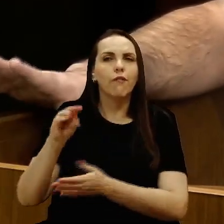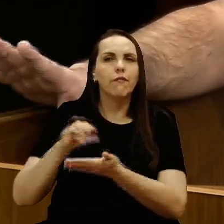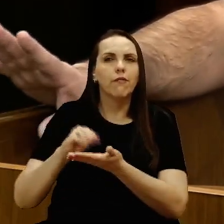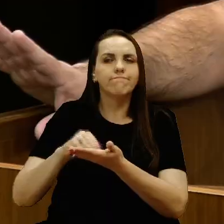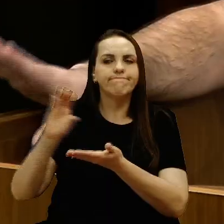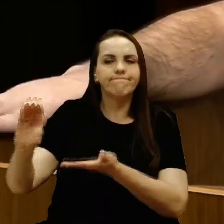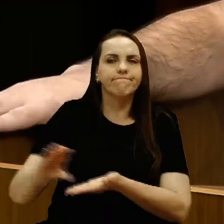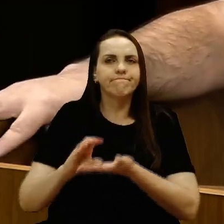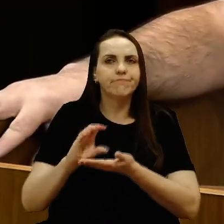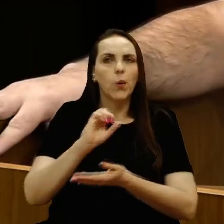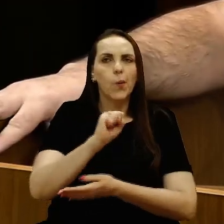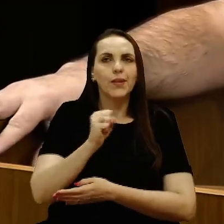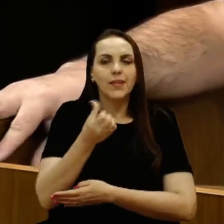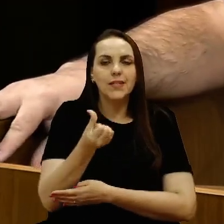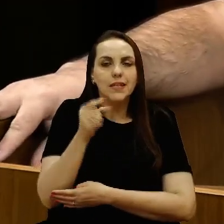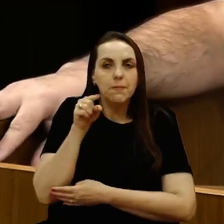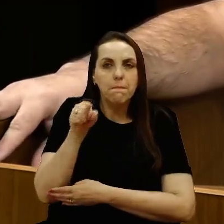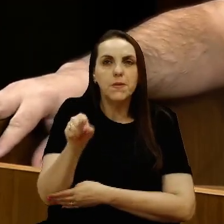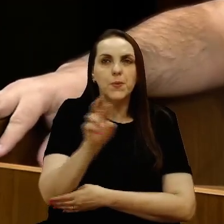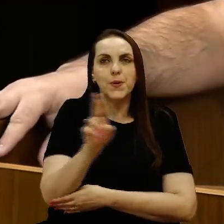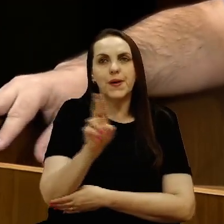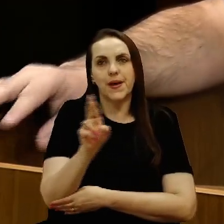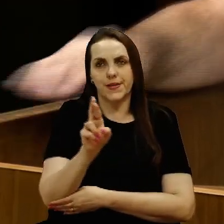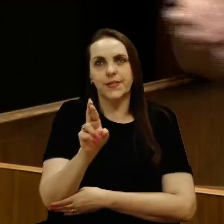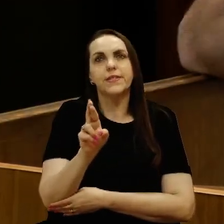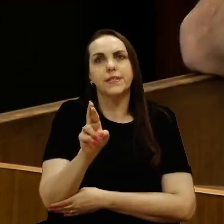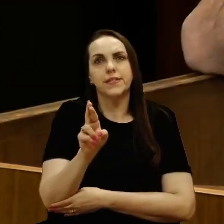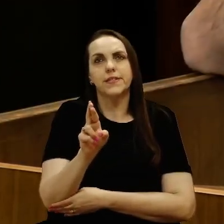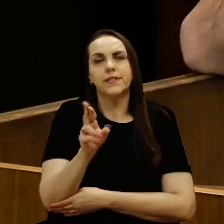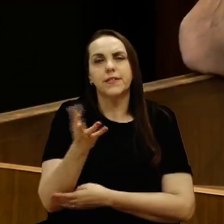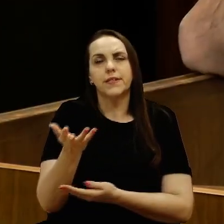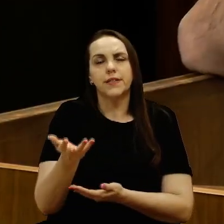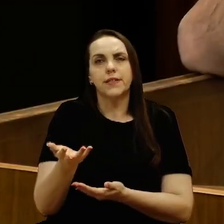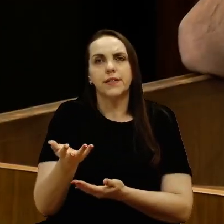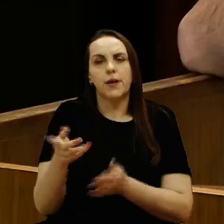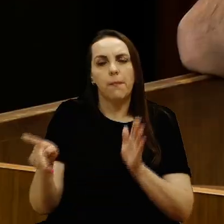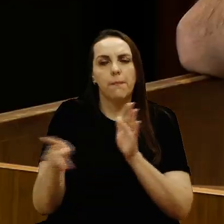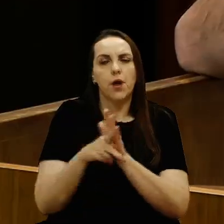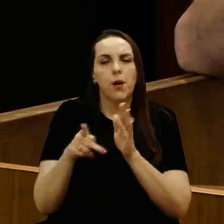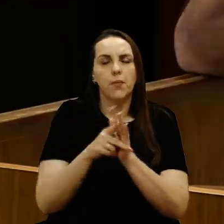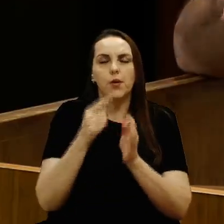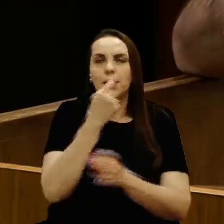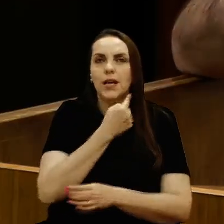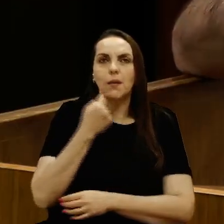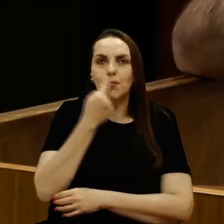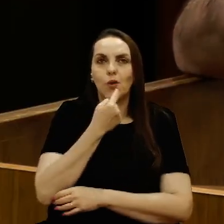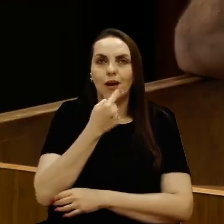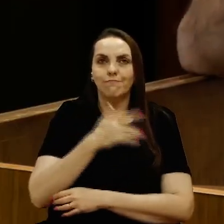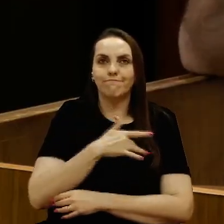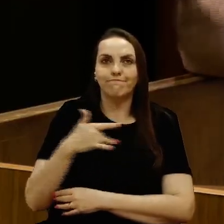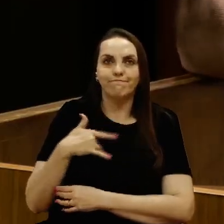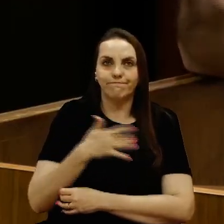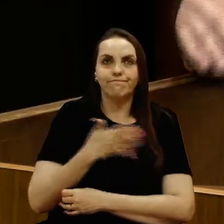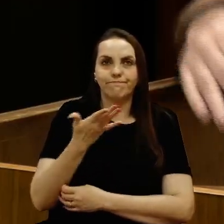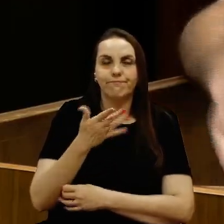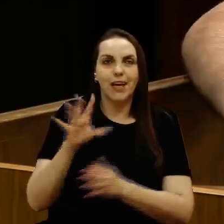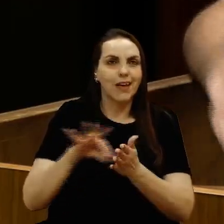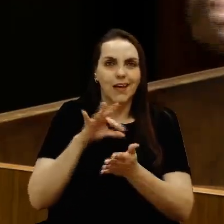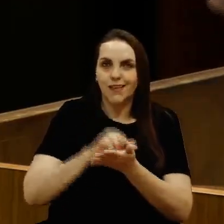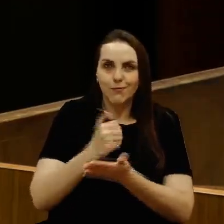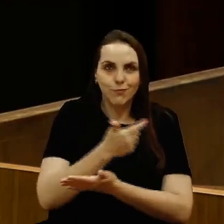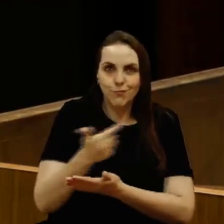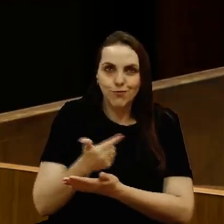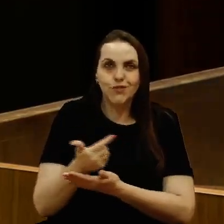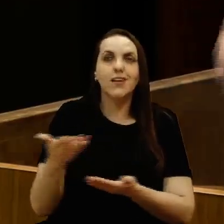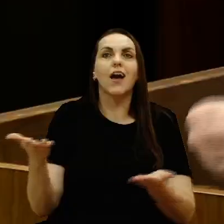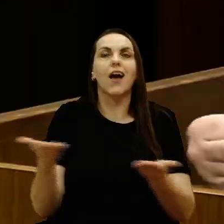R$86 mil da saúde bucal, porque não estava cadastrado, enfim. Agora nós estamos recebendo